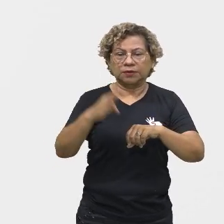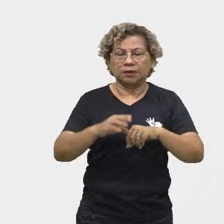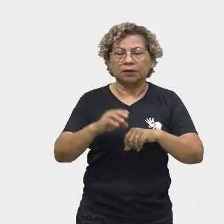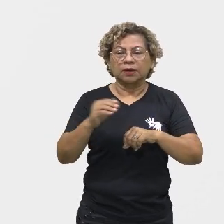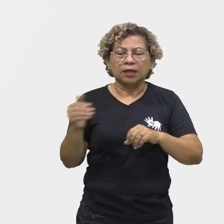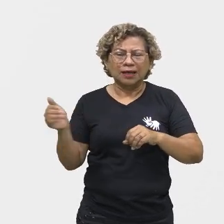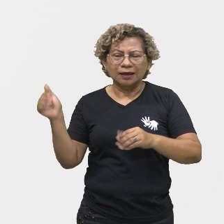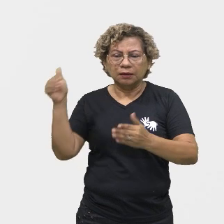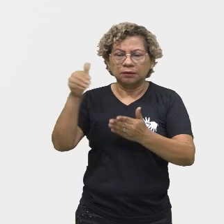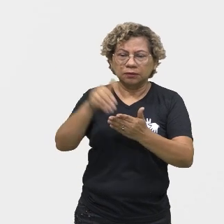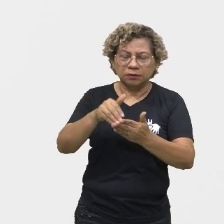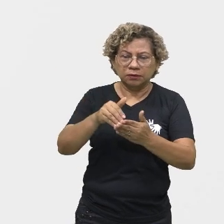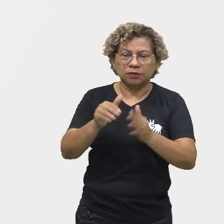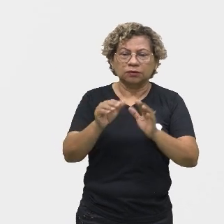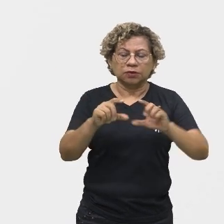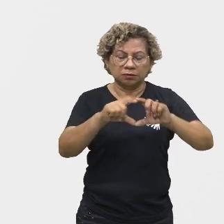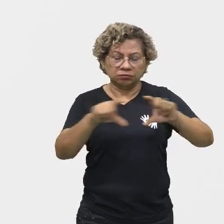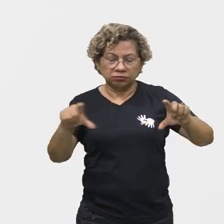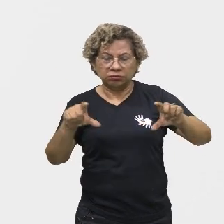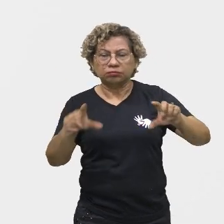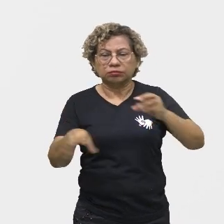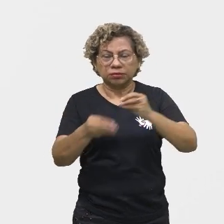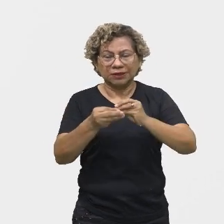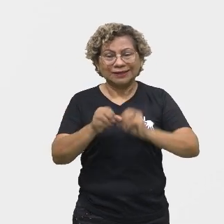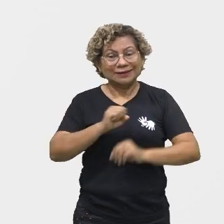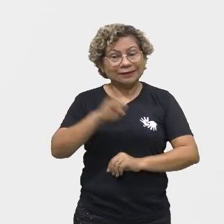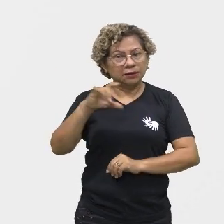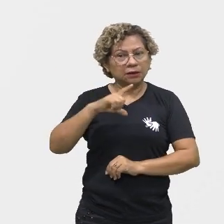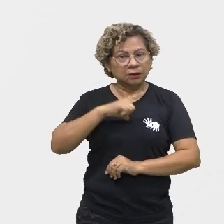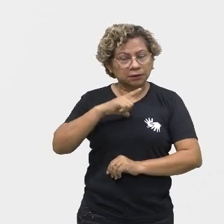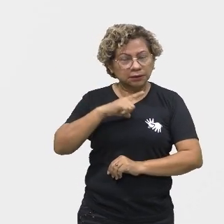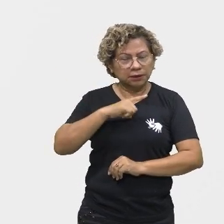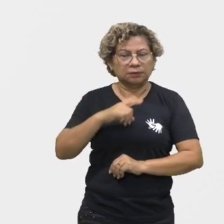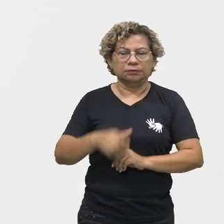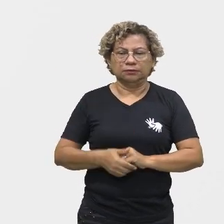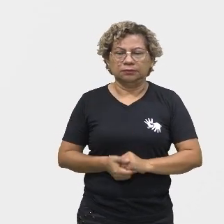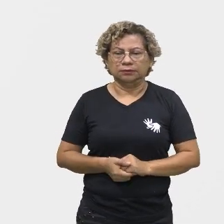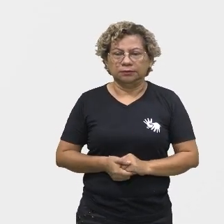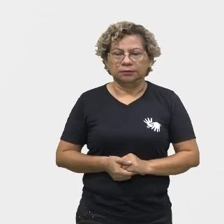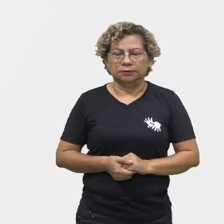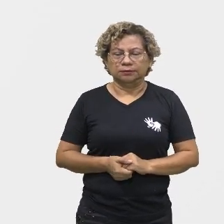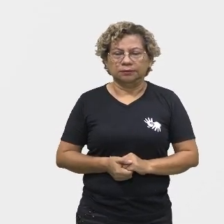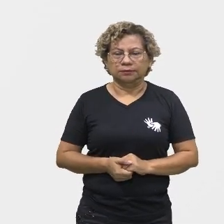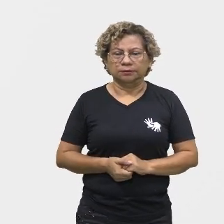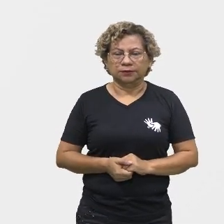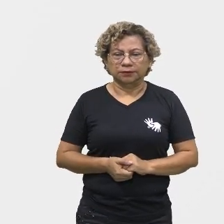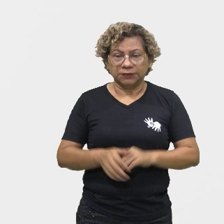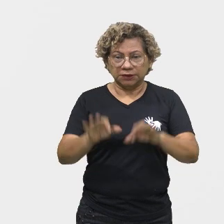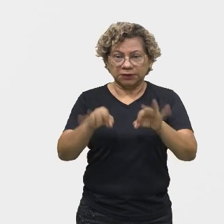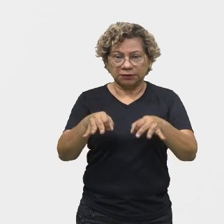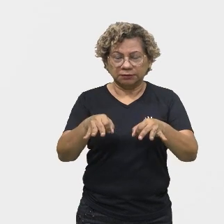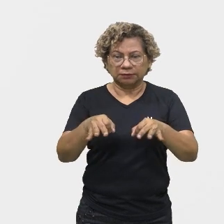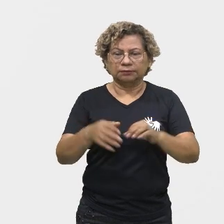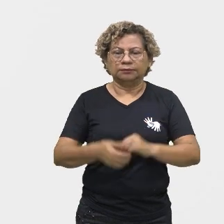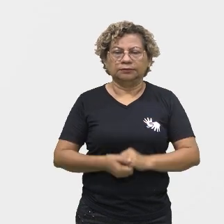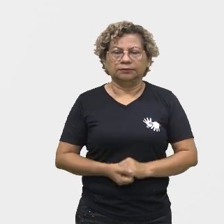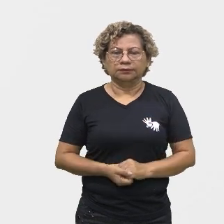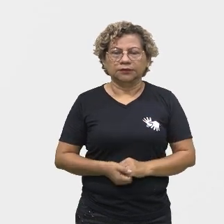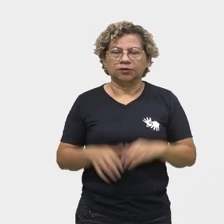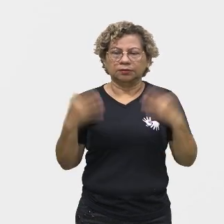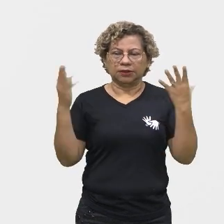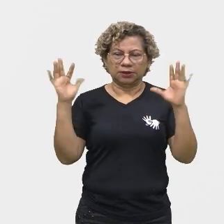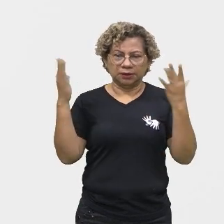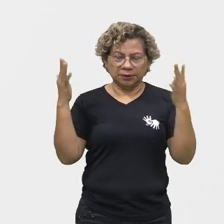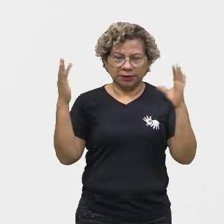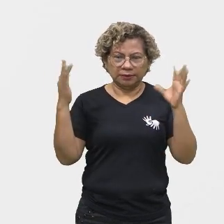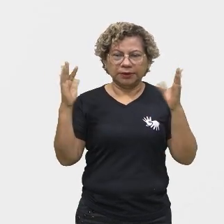complemento. O complemento aí pode ou não haver. Se houver, ele vai depois do verbo principal. Tá certo, gente? Então, parabéns